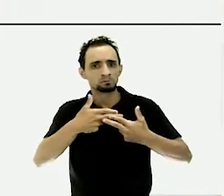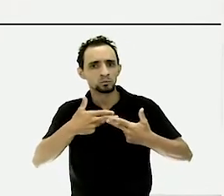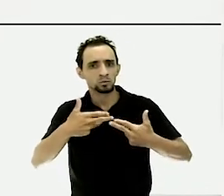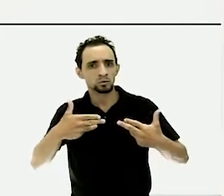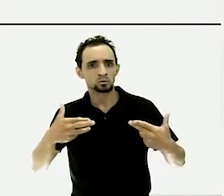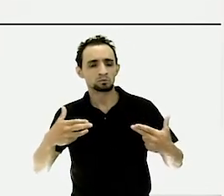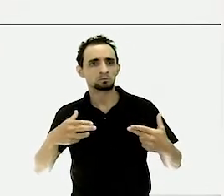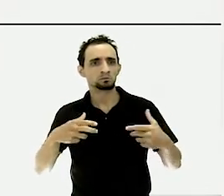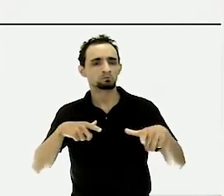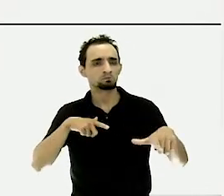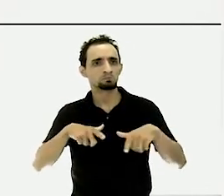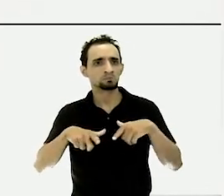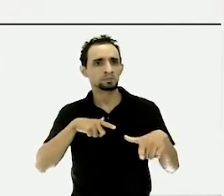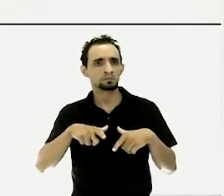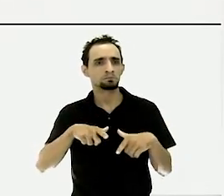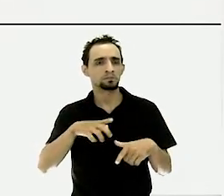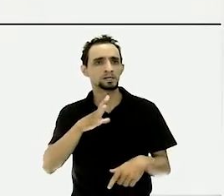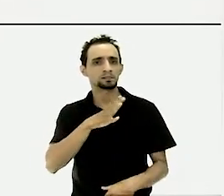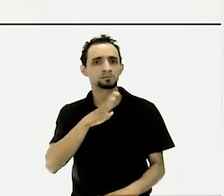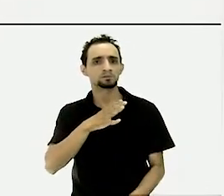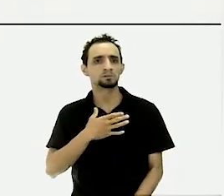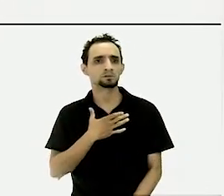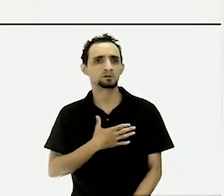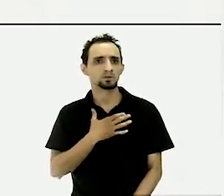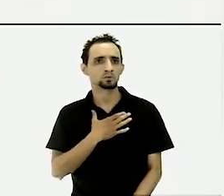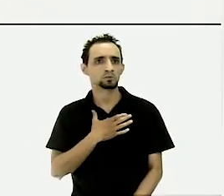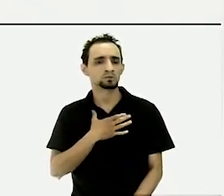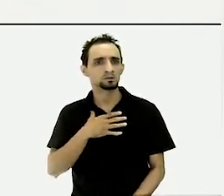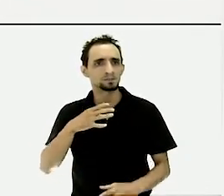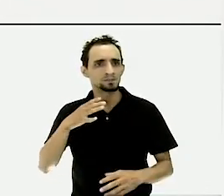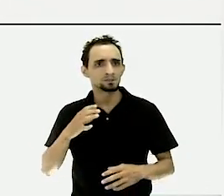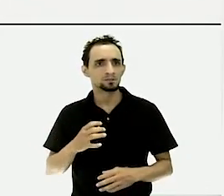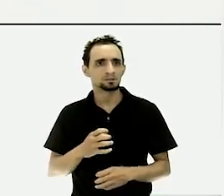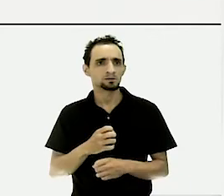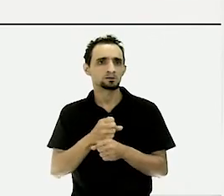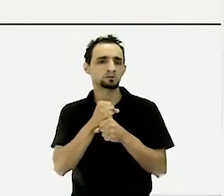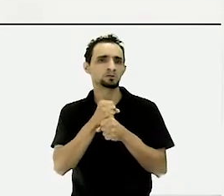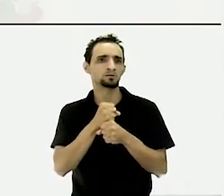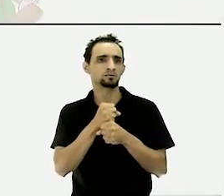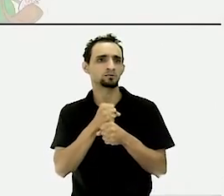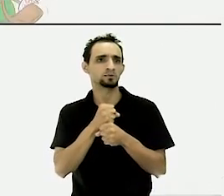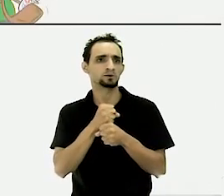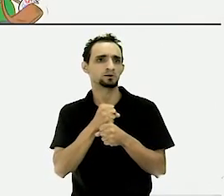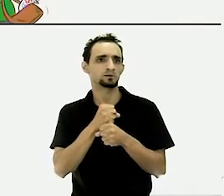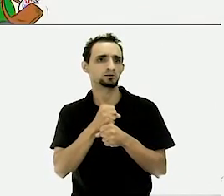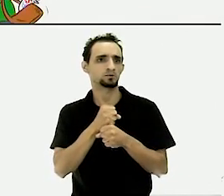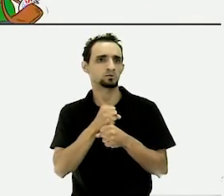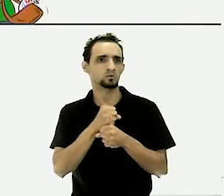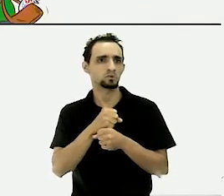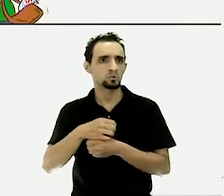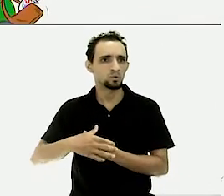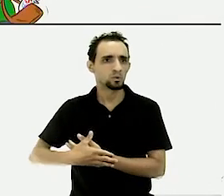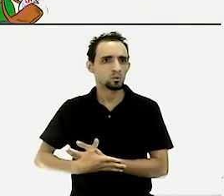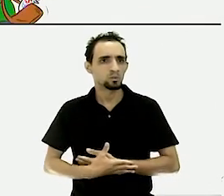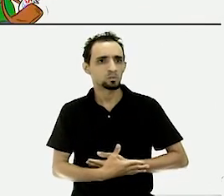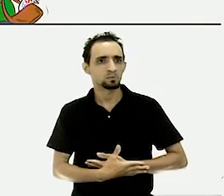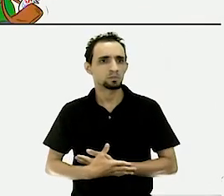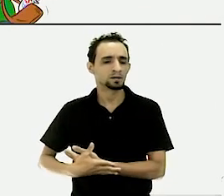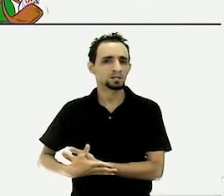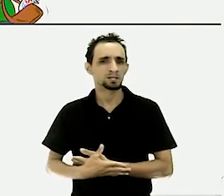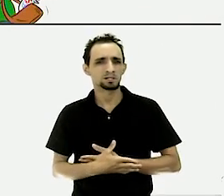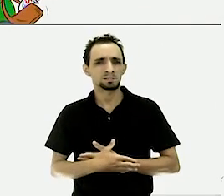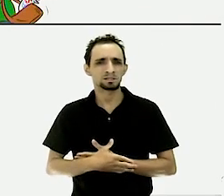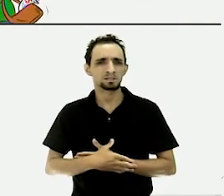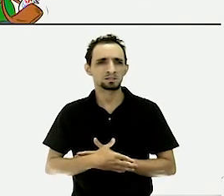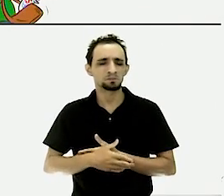na gestão do Everton. E quando a gente foi para o treinamento, quando o SAMU foi instalado aqui em